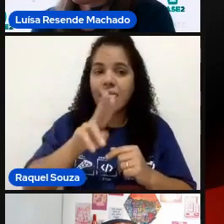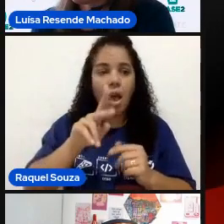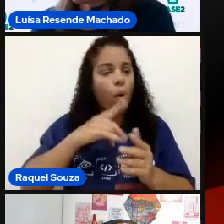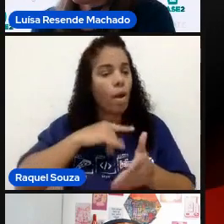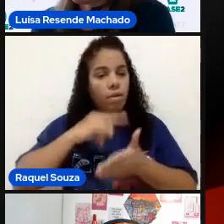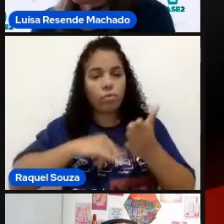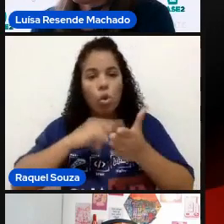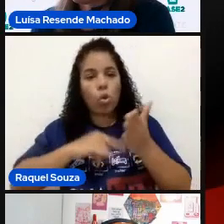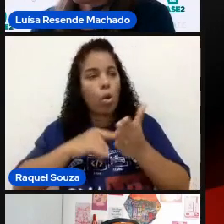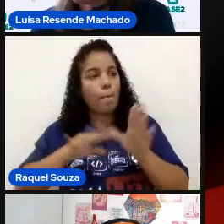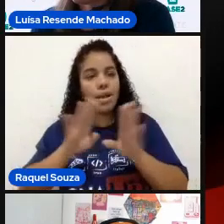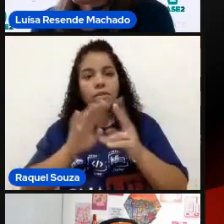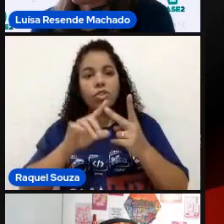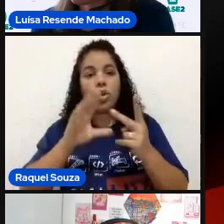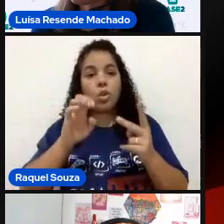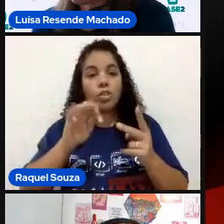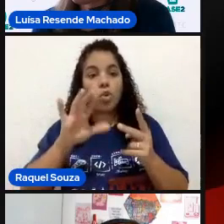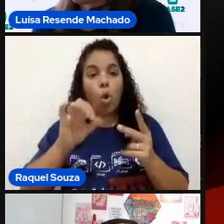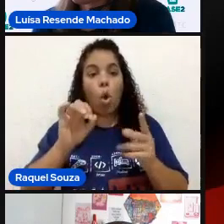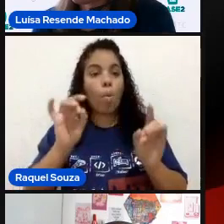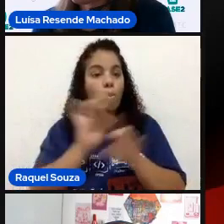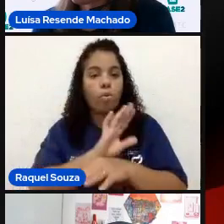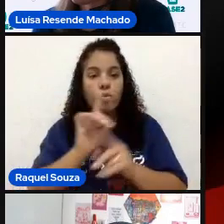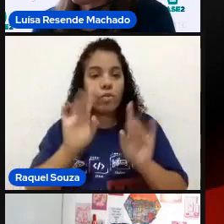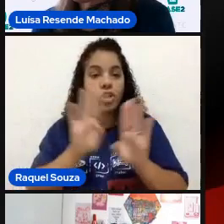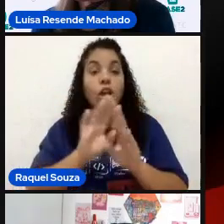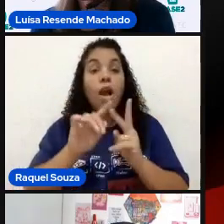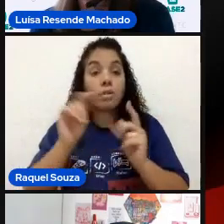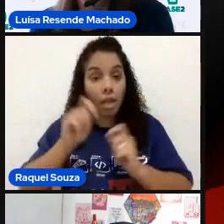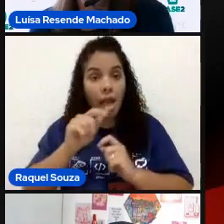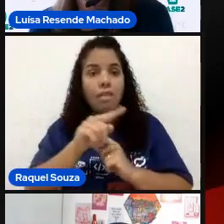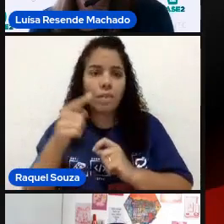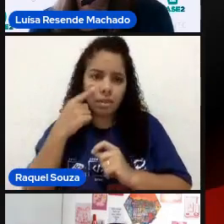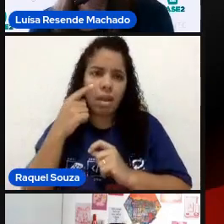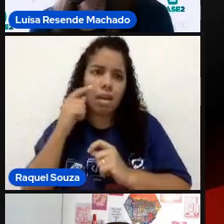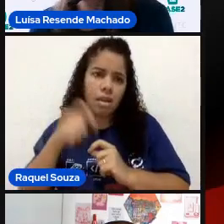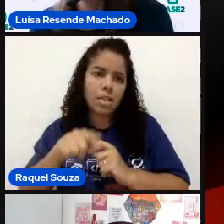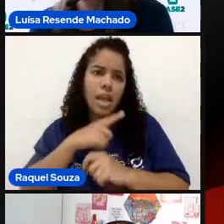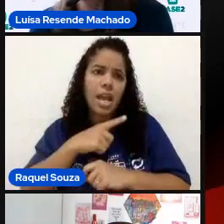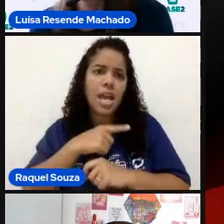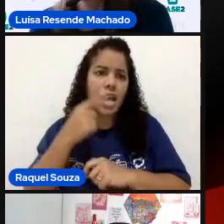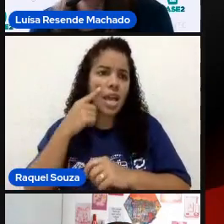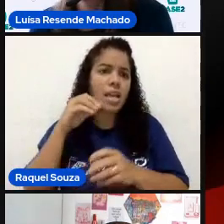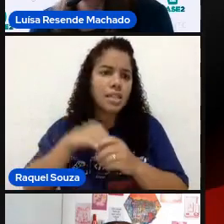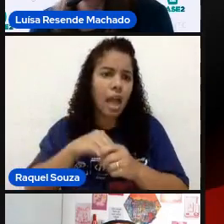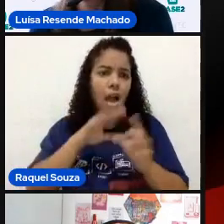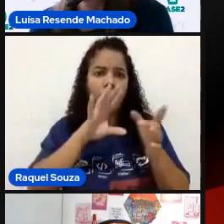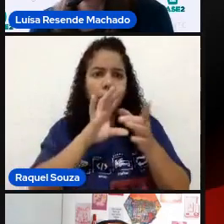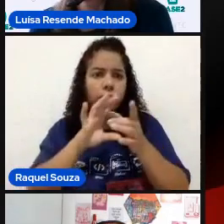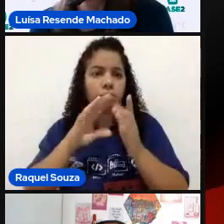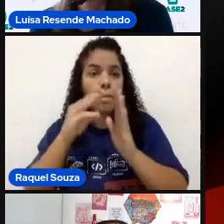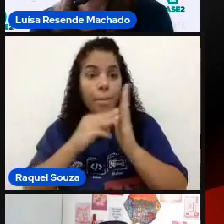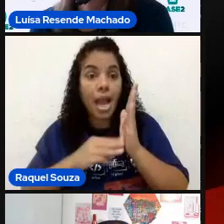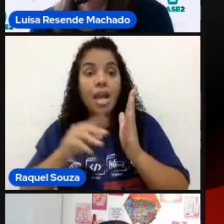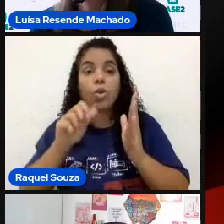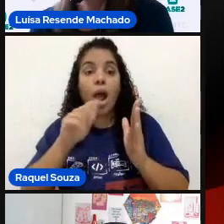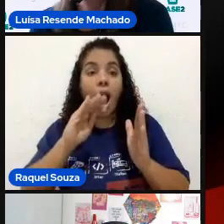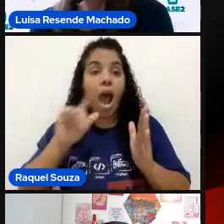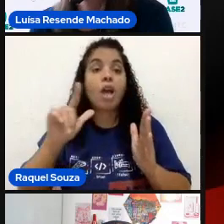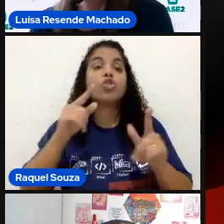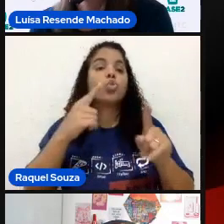fechada, escopo fechado, do começo ao fim ela vai caber. Muito Design Thinking, ele está dentro da metodologia ágil, justamente por isso, porque ele